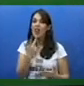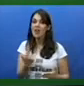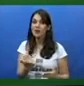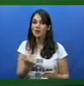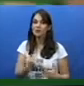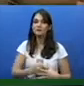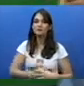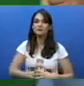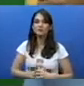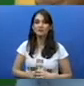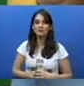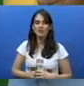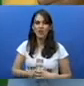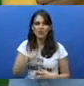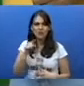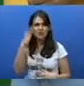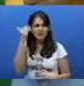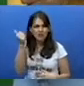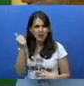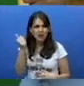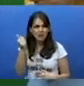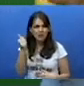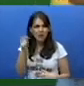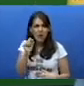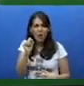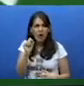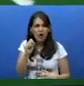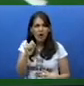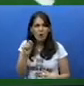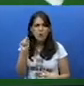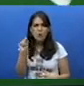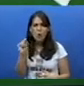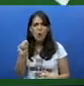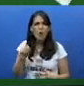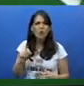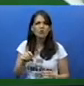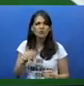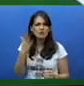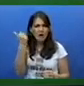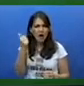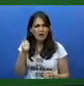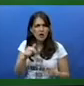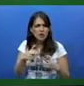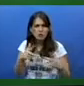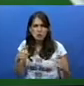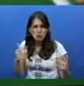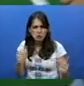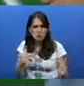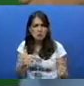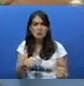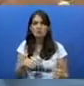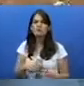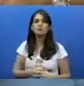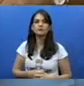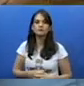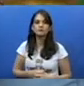tá? Você sabe quais são os sinais gráficos na língua portuguesa e para que eles